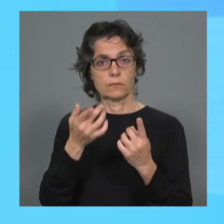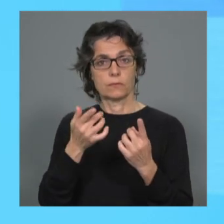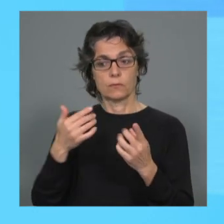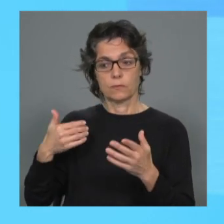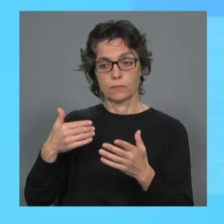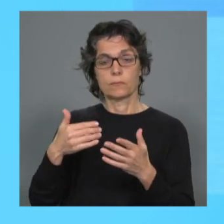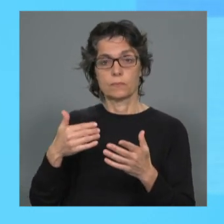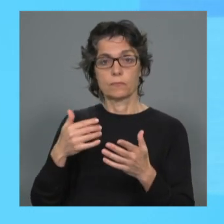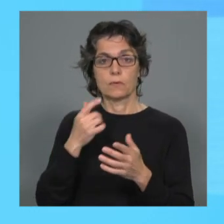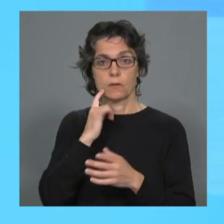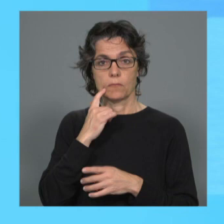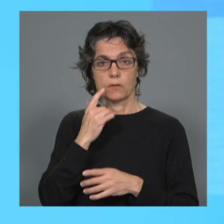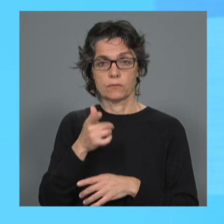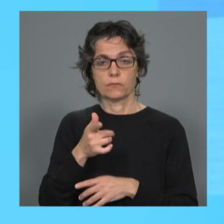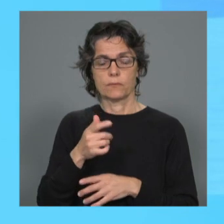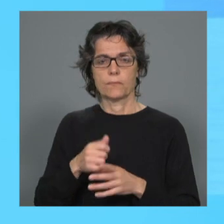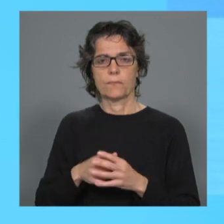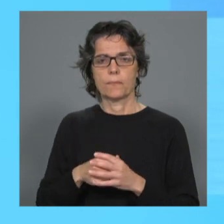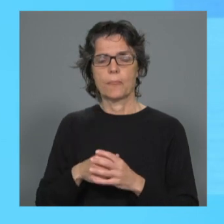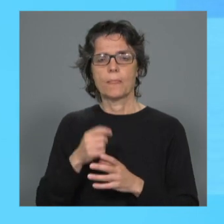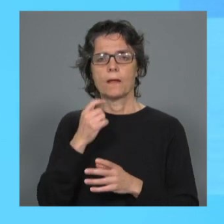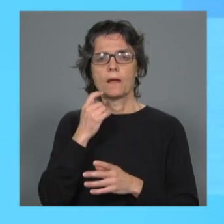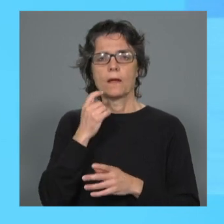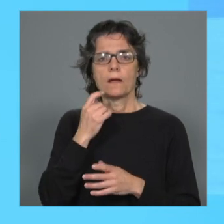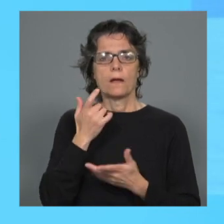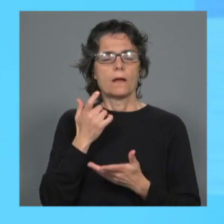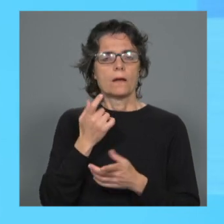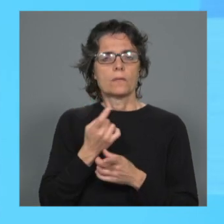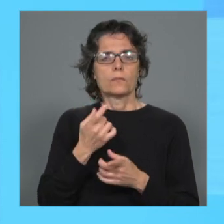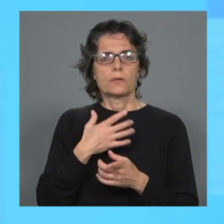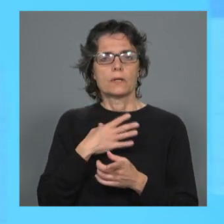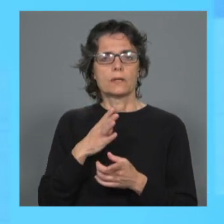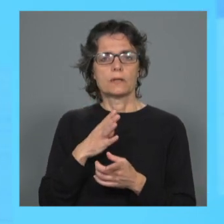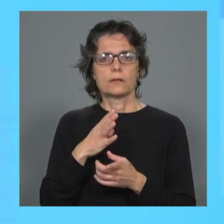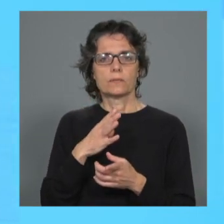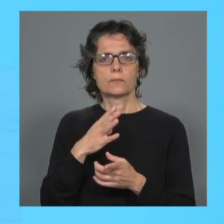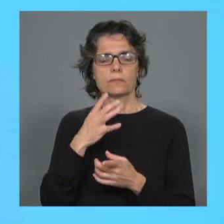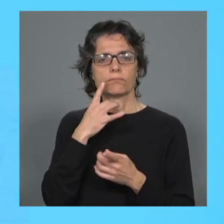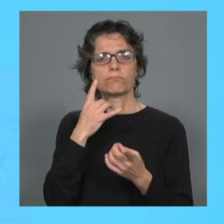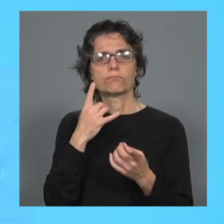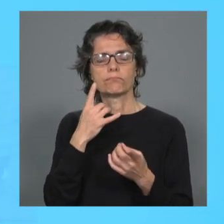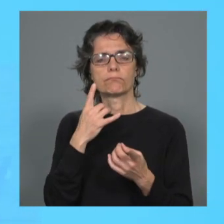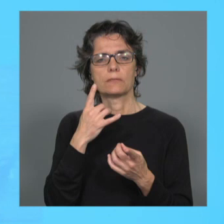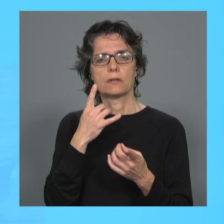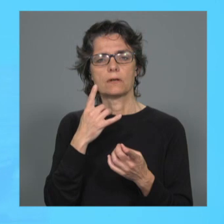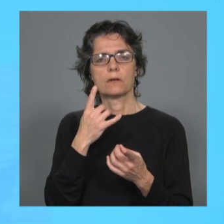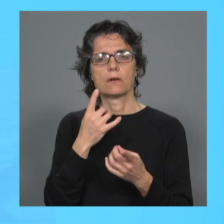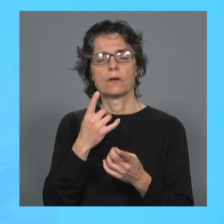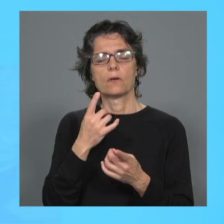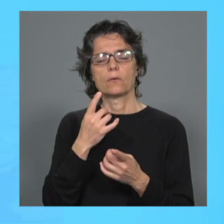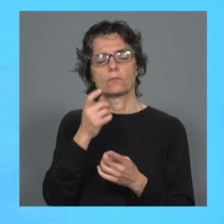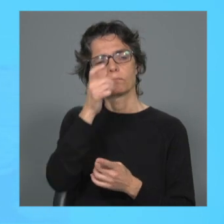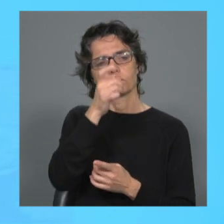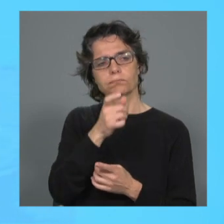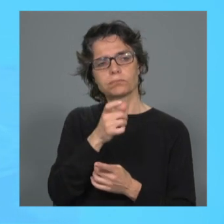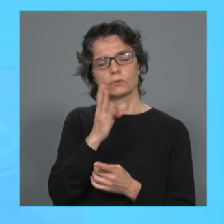Páscoa, para apresentar vivências pascais do apóstolo João. Que